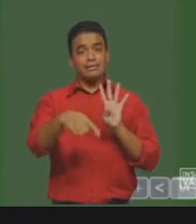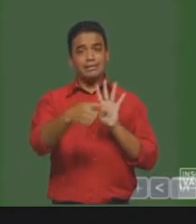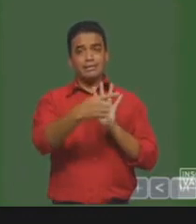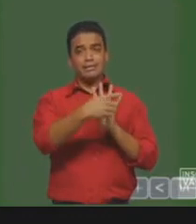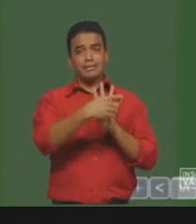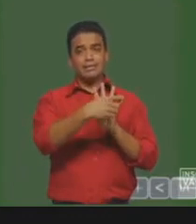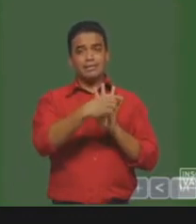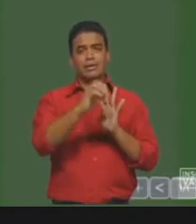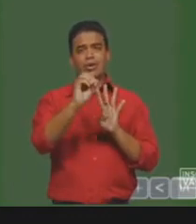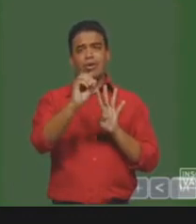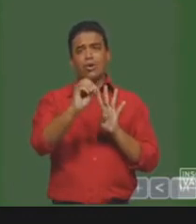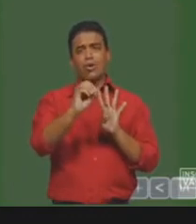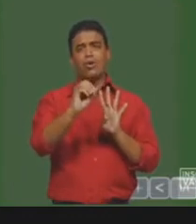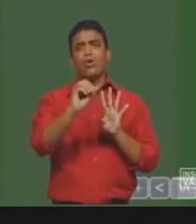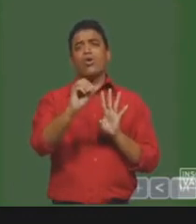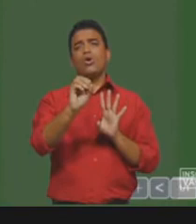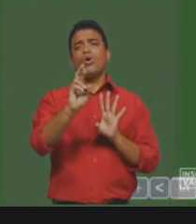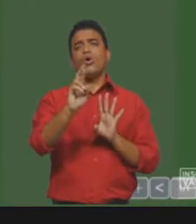Ordem,